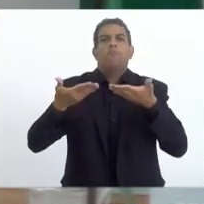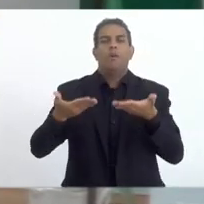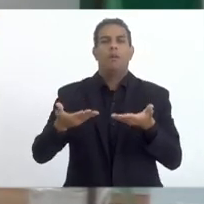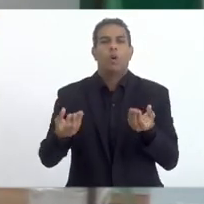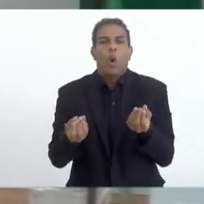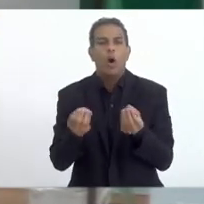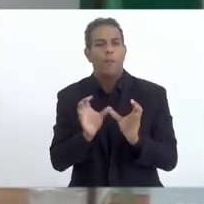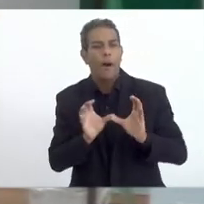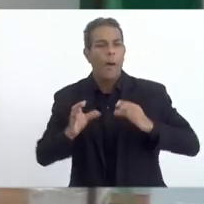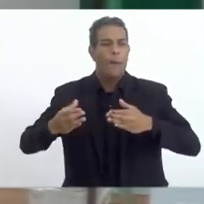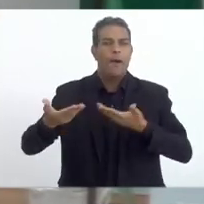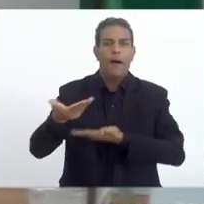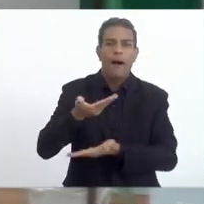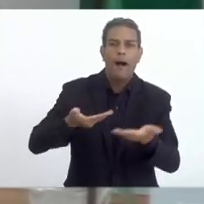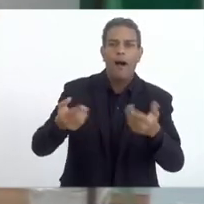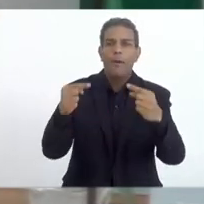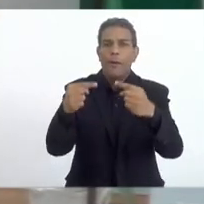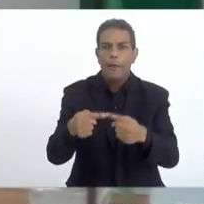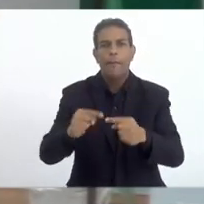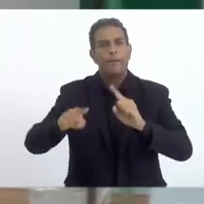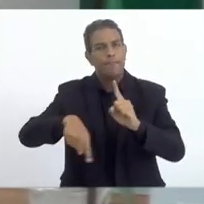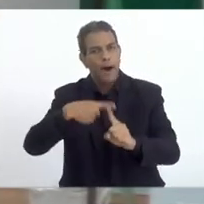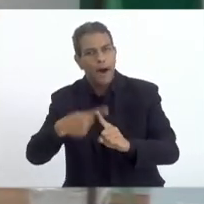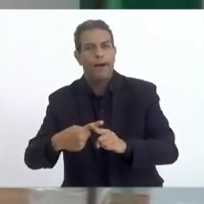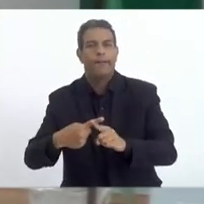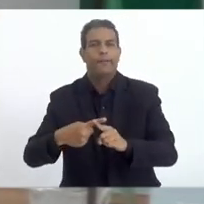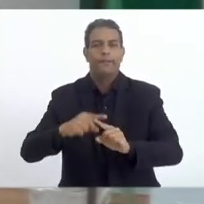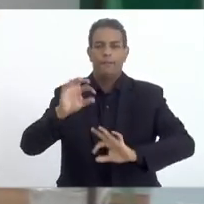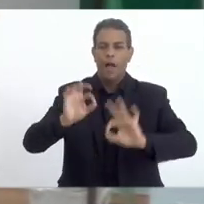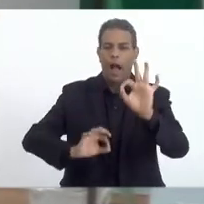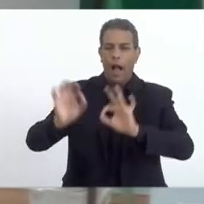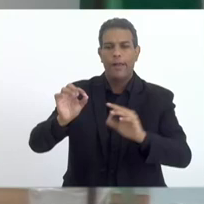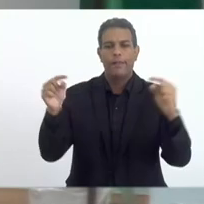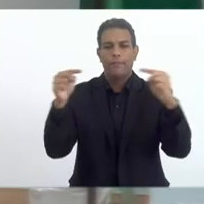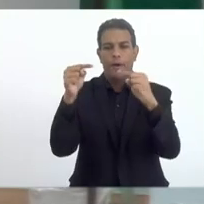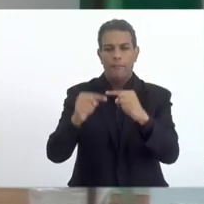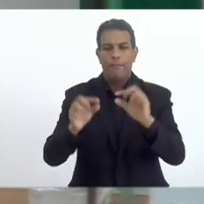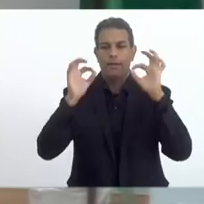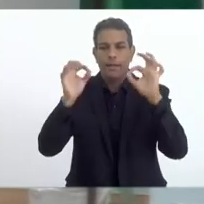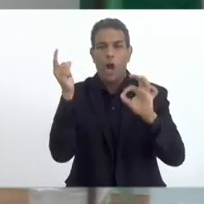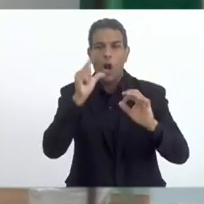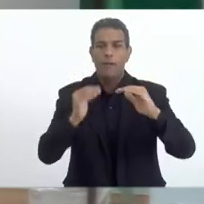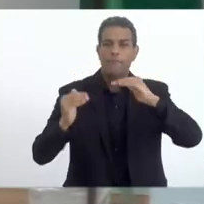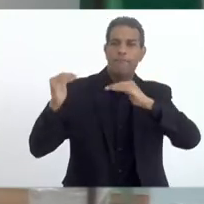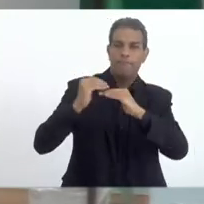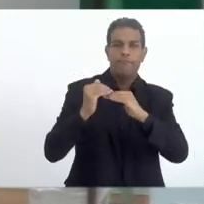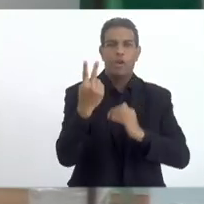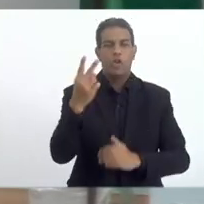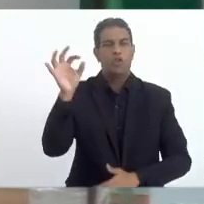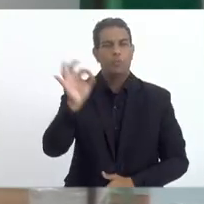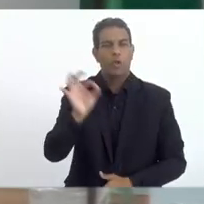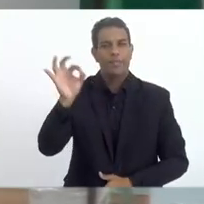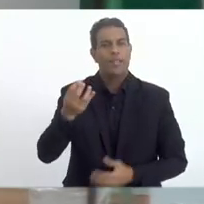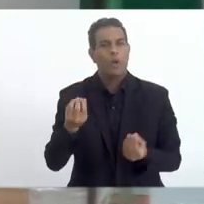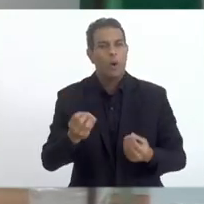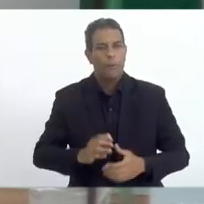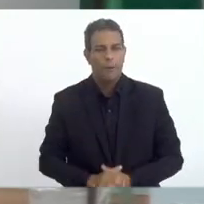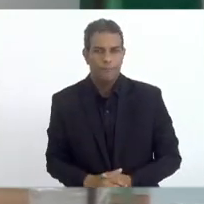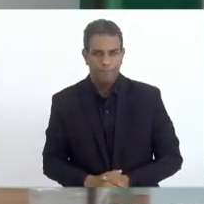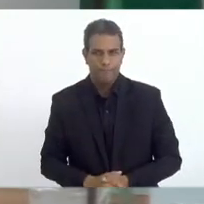O conjunto das despesas, incluindo o plano, não exceder os 2%.